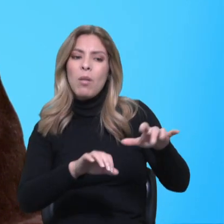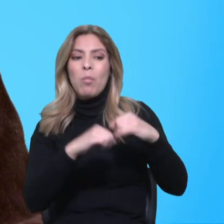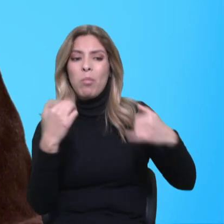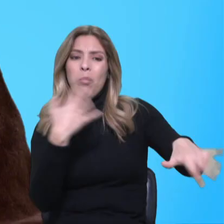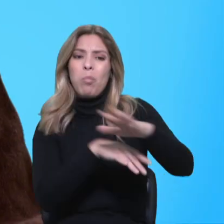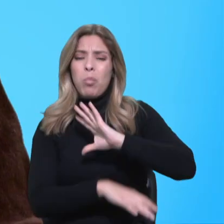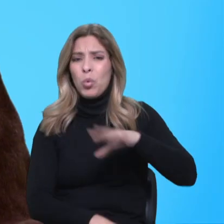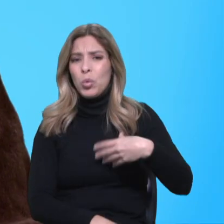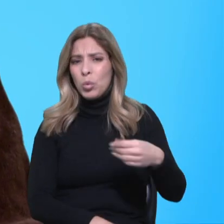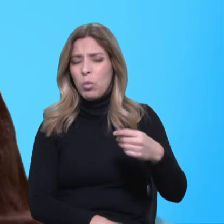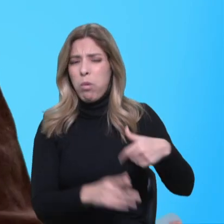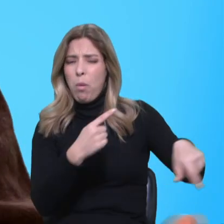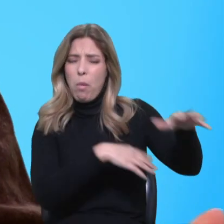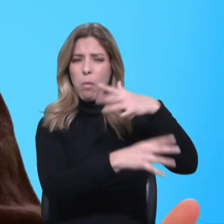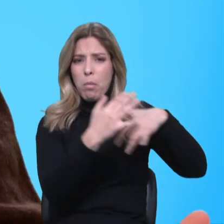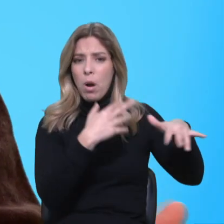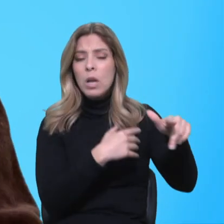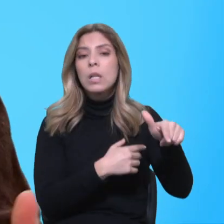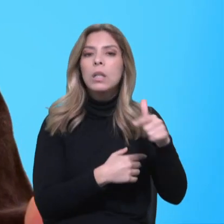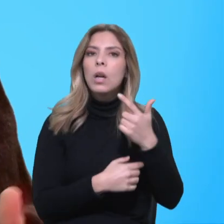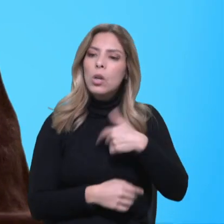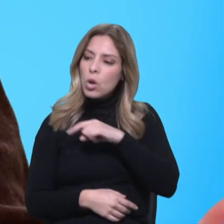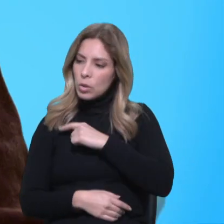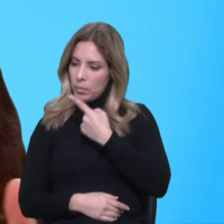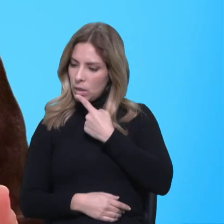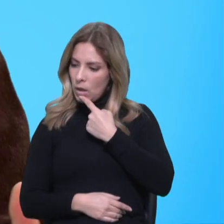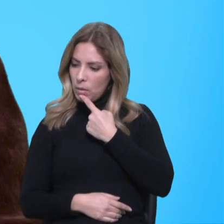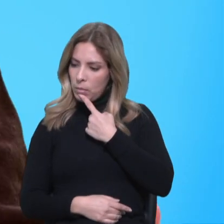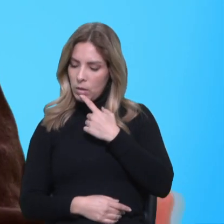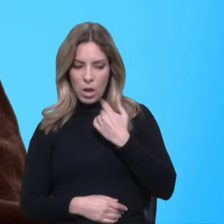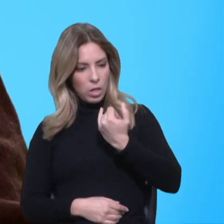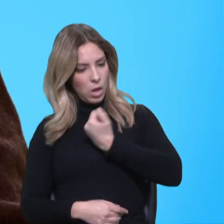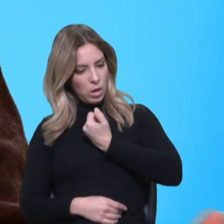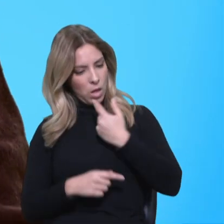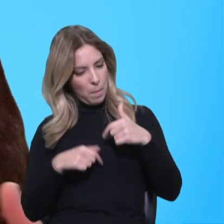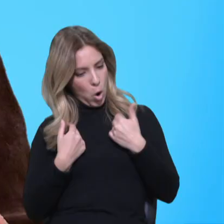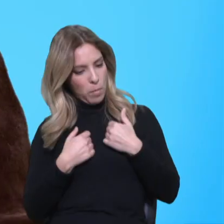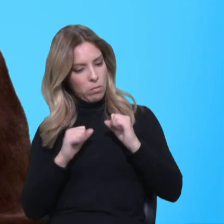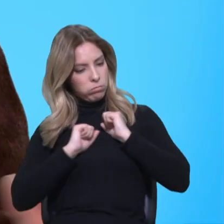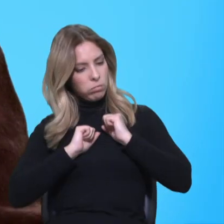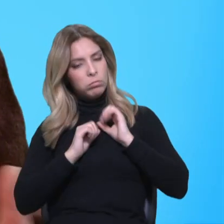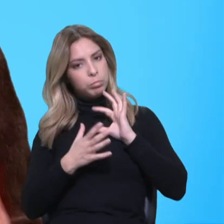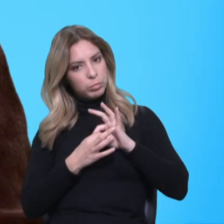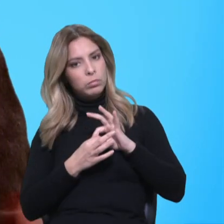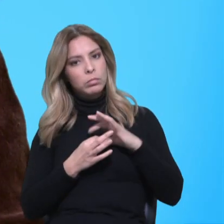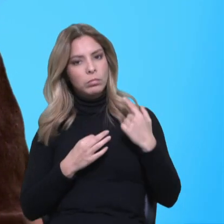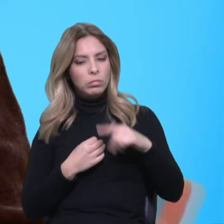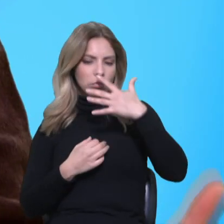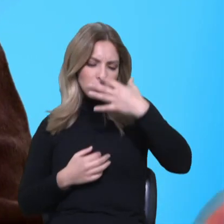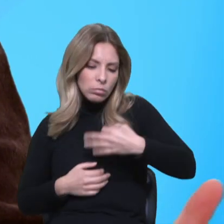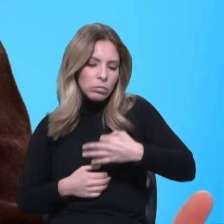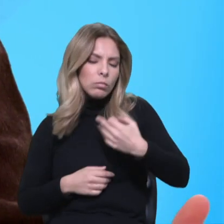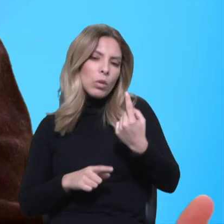vivemos, é importante percebermos que pessoas com a sua identidade própria, como referia, com convicções em alguns pontos